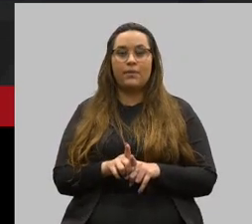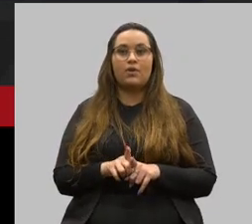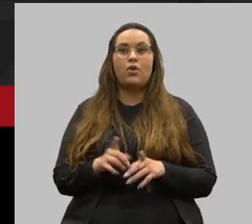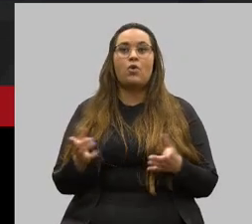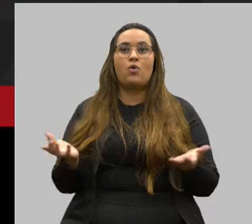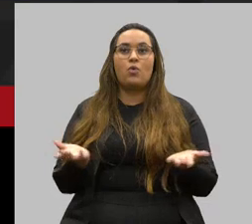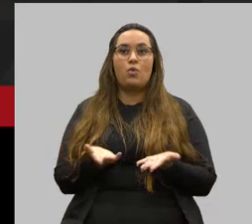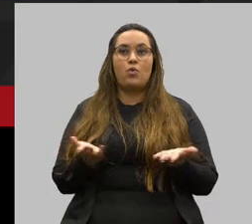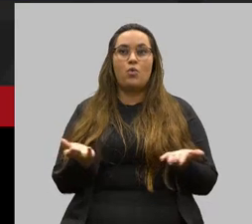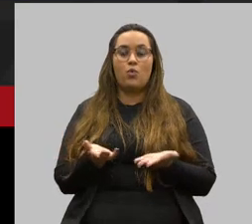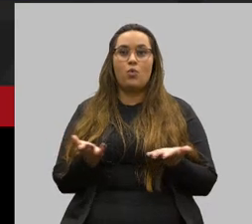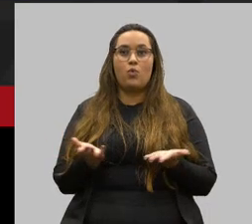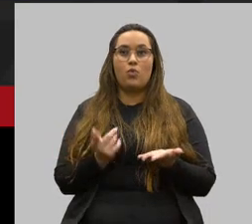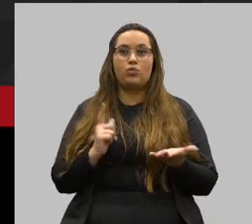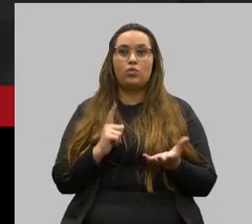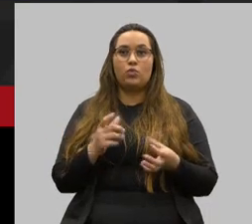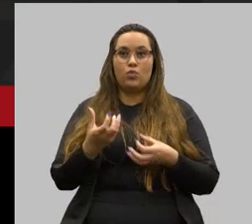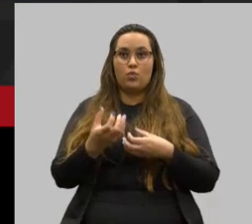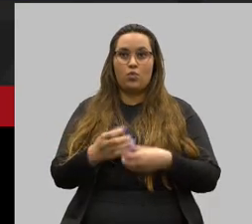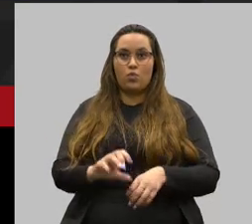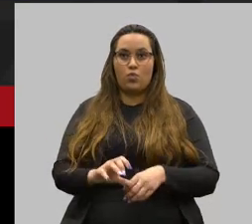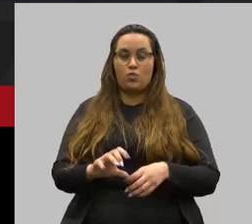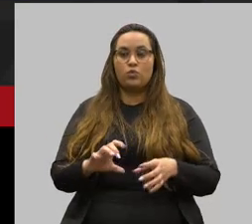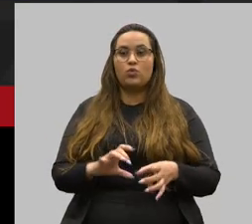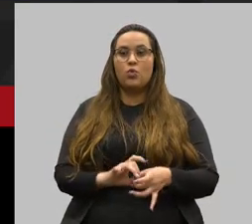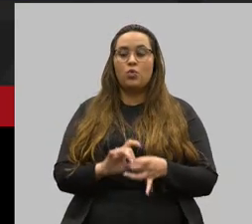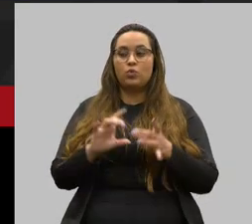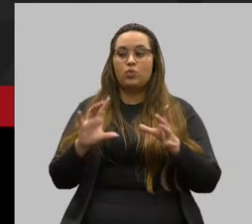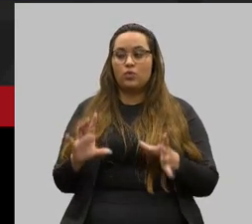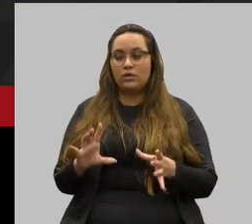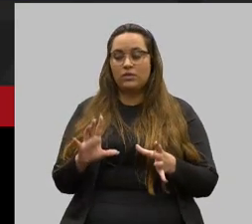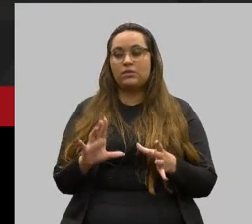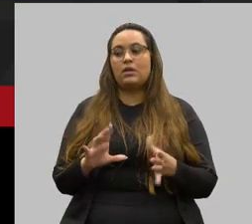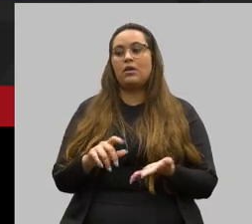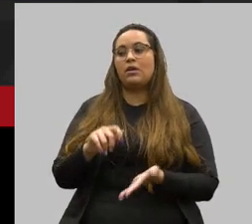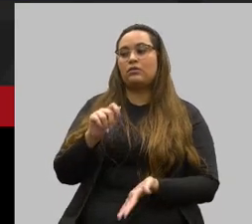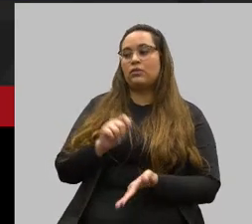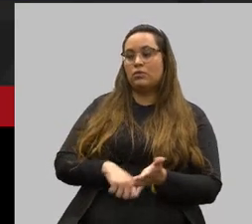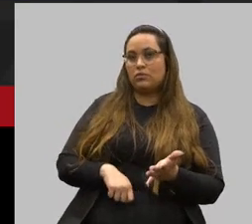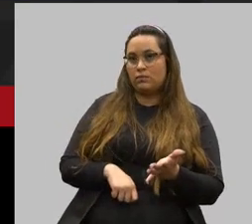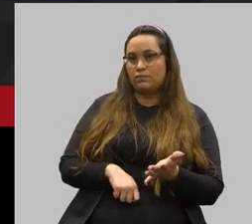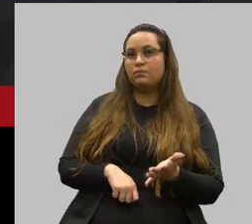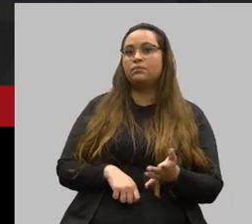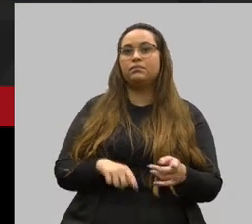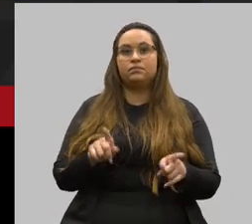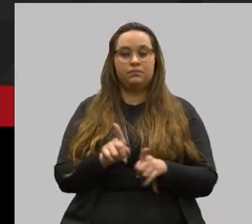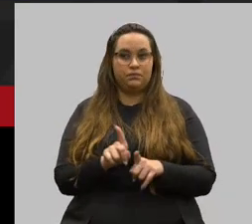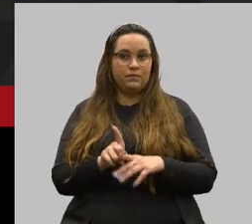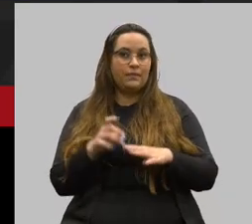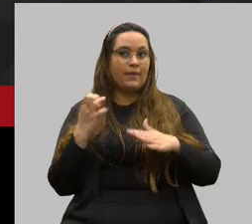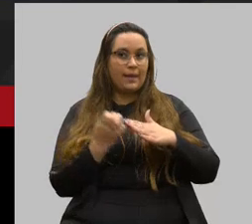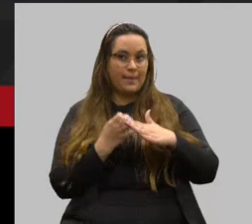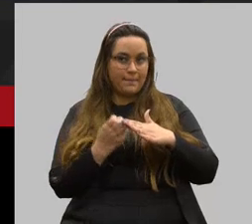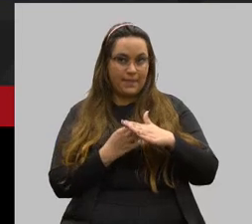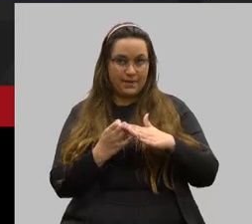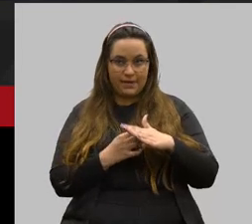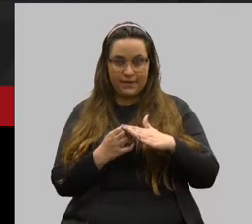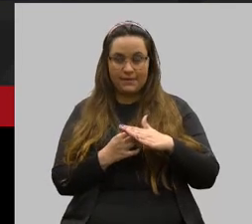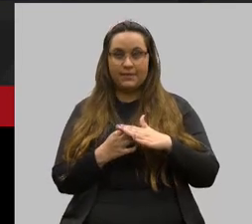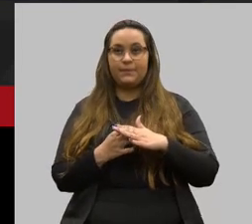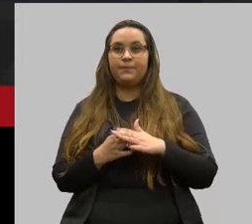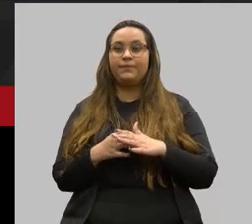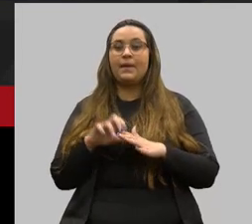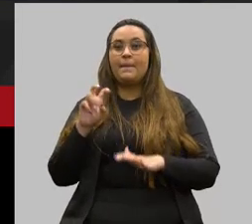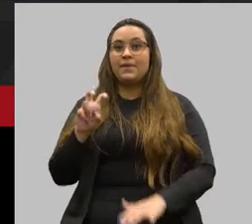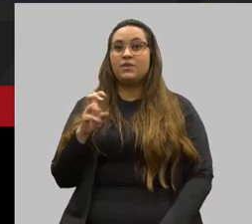eh um concurso autorizado é com contrato sendo assinado nesta data paraa empresa promotora desse concurso para